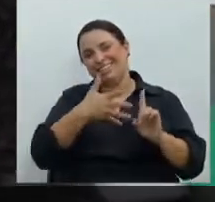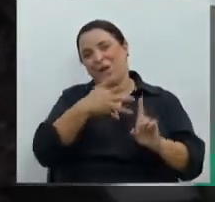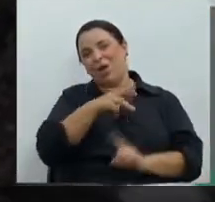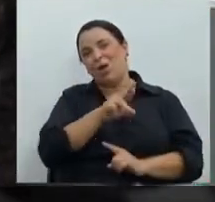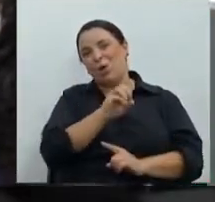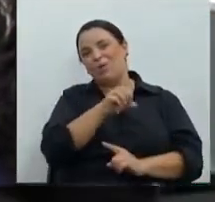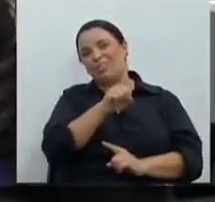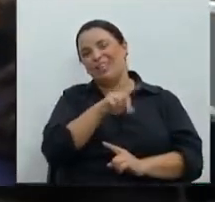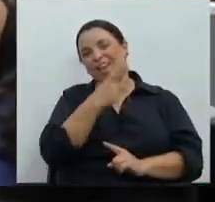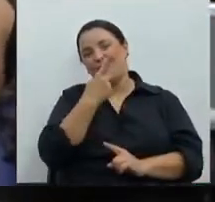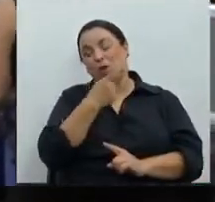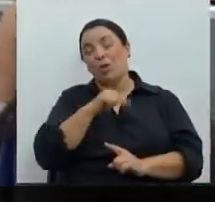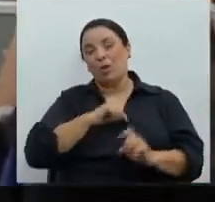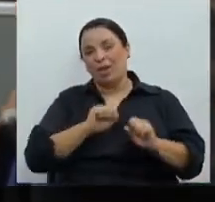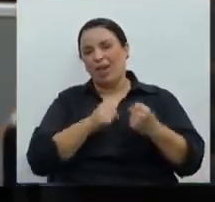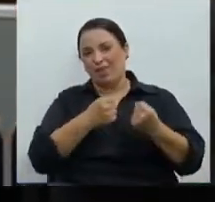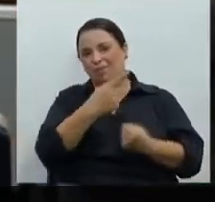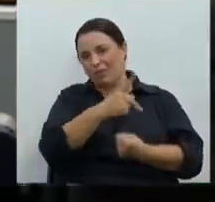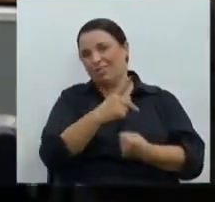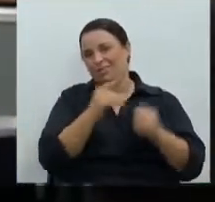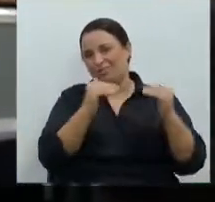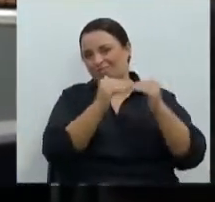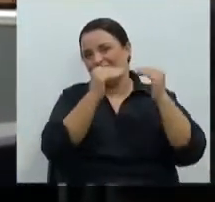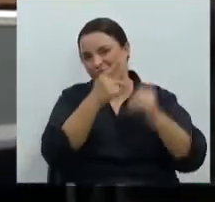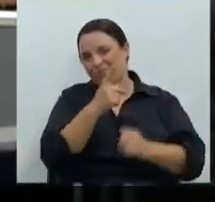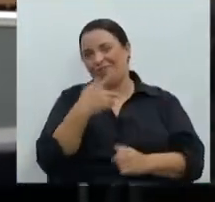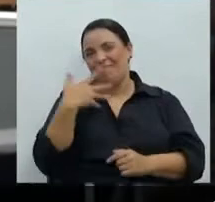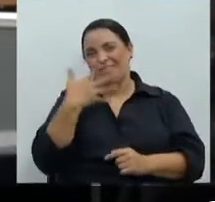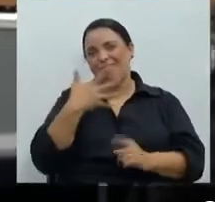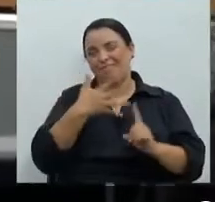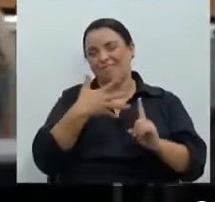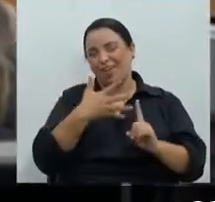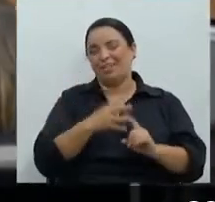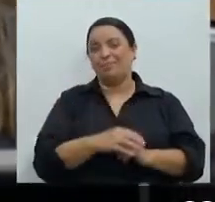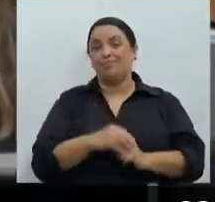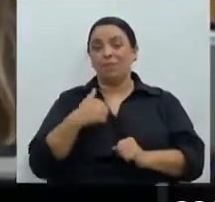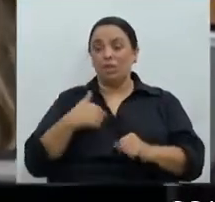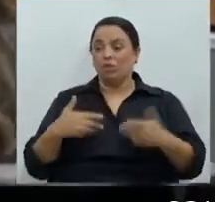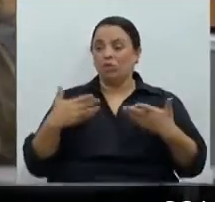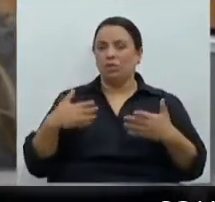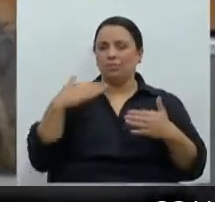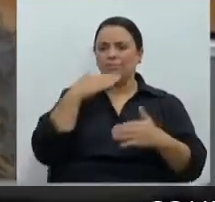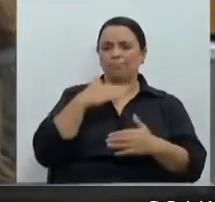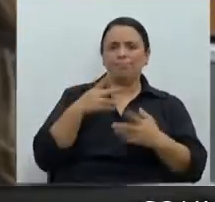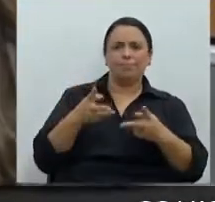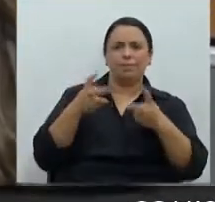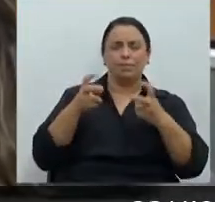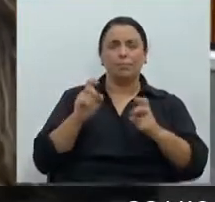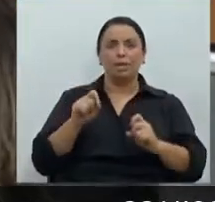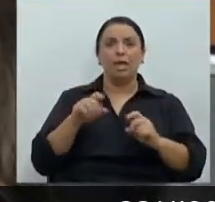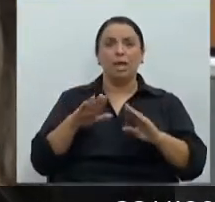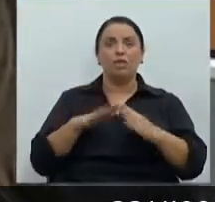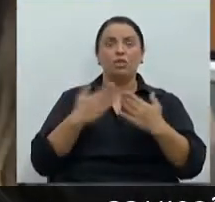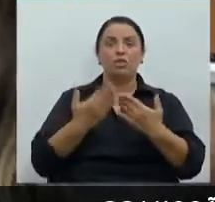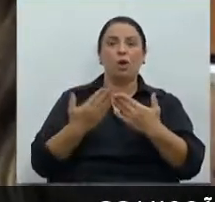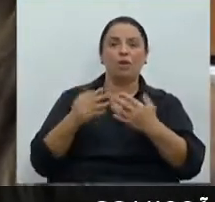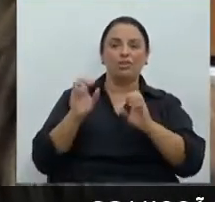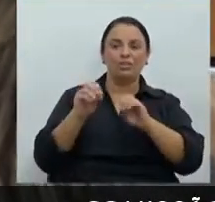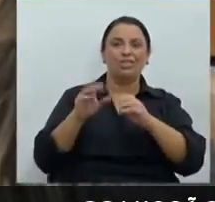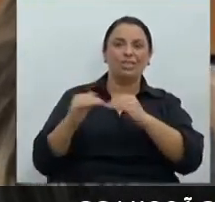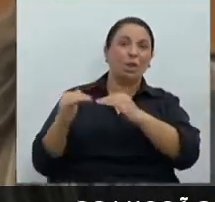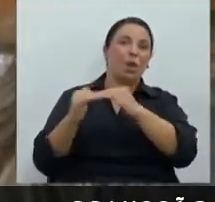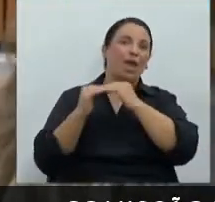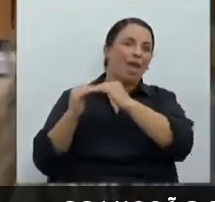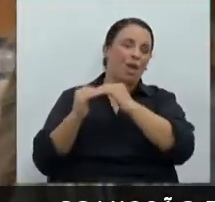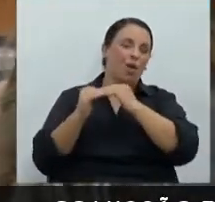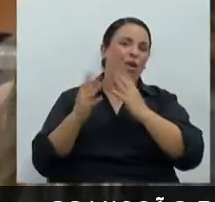Rosana. E aqui, o que eu, quando eu cheguei, o que eu percebi foram escolas de ensino regular. Escolas